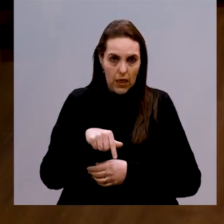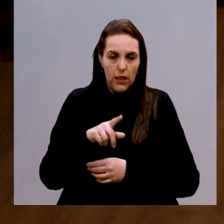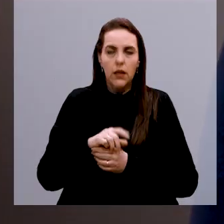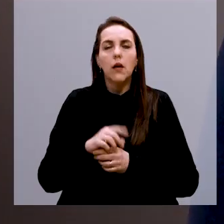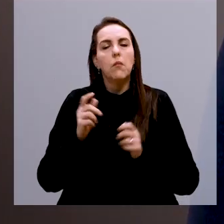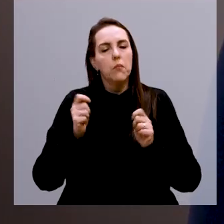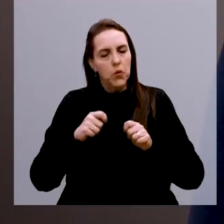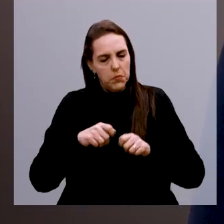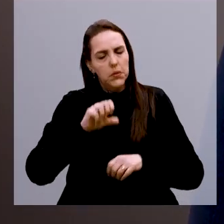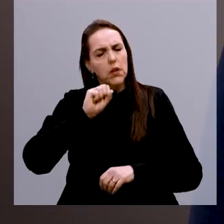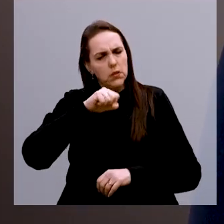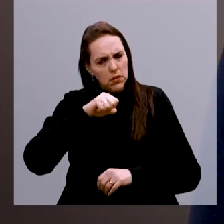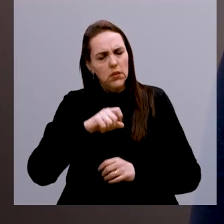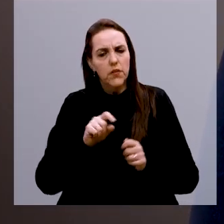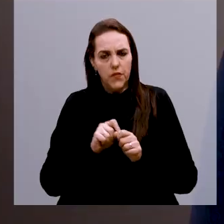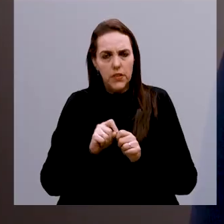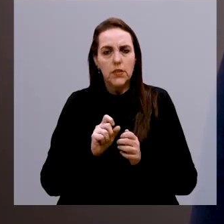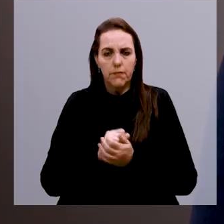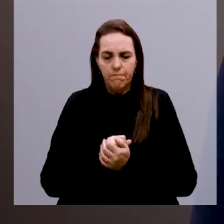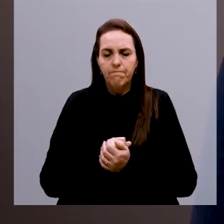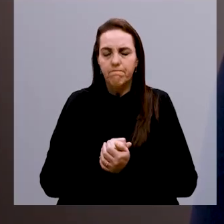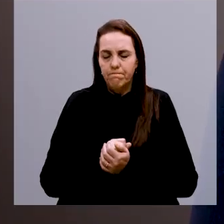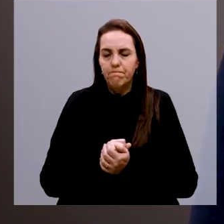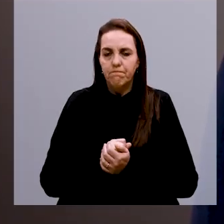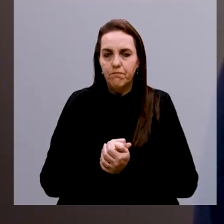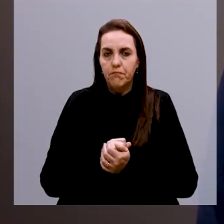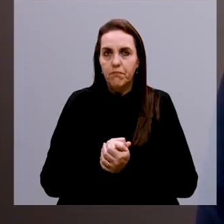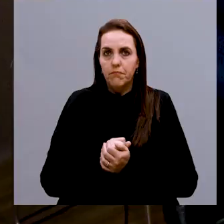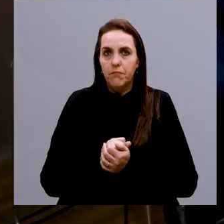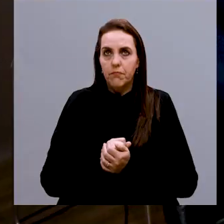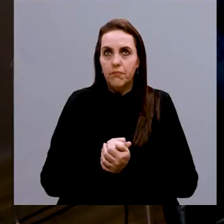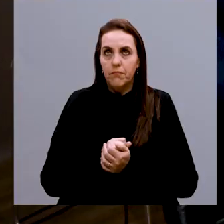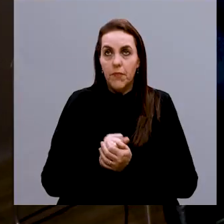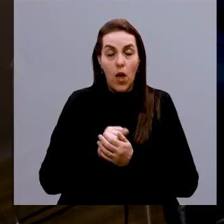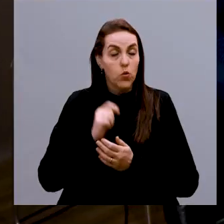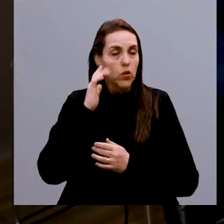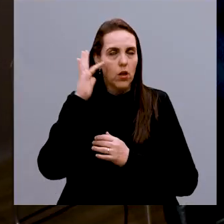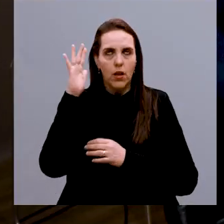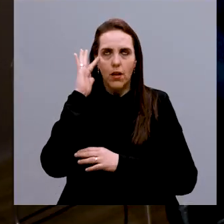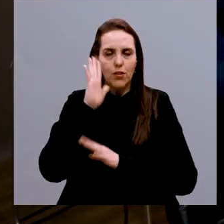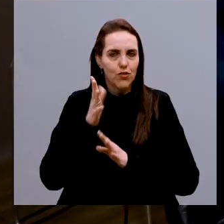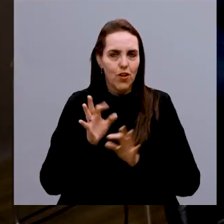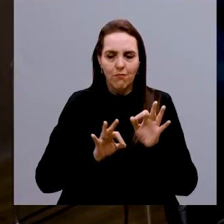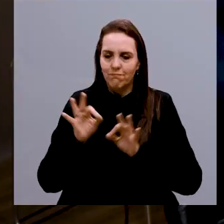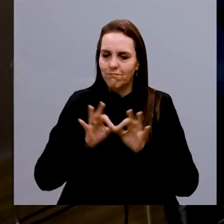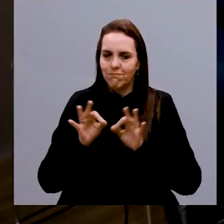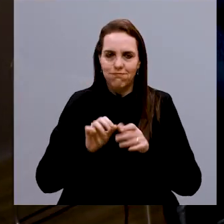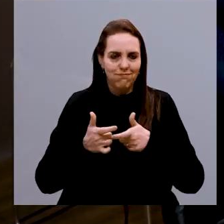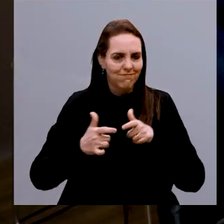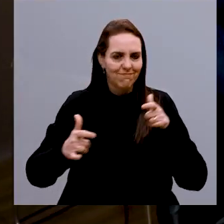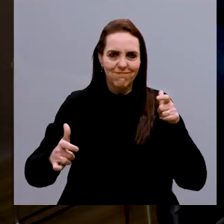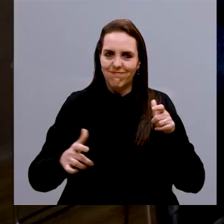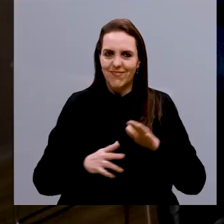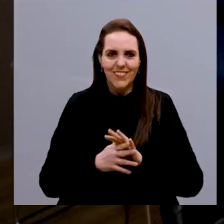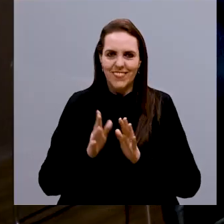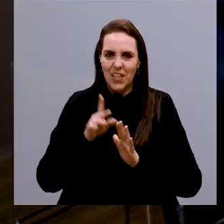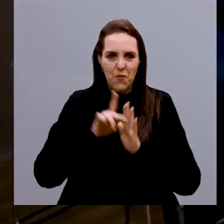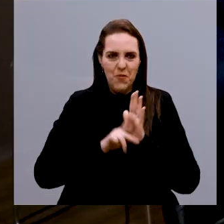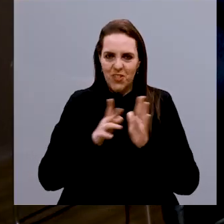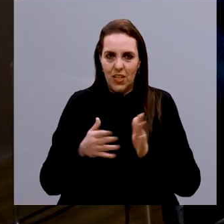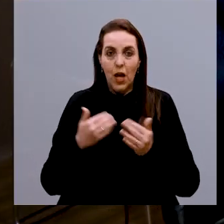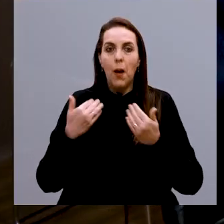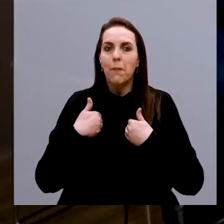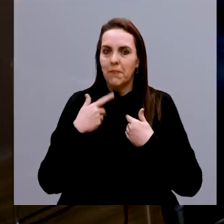humano. Existe a possibilidade, sim, de fazer. Sim, existe. Mas só porque eu já tô aqui sonhando, pensando como que a gente poderia ampliar esse projeto.